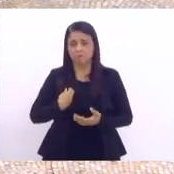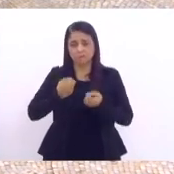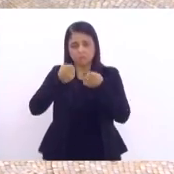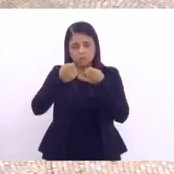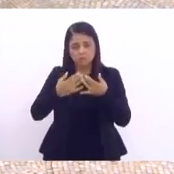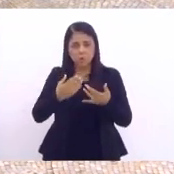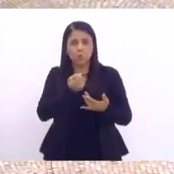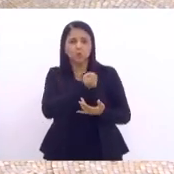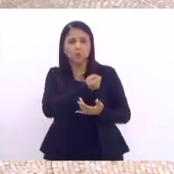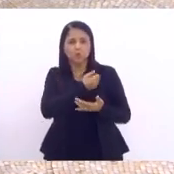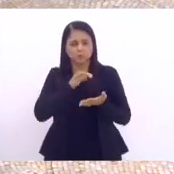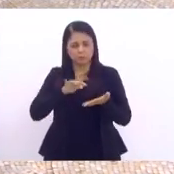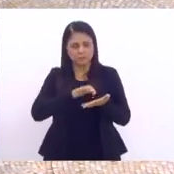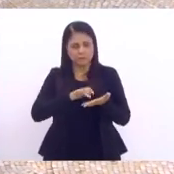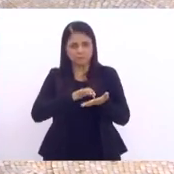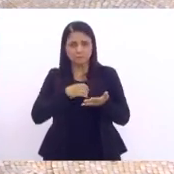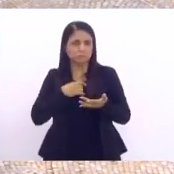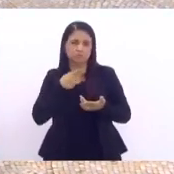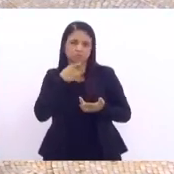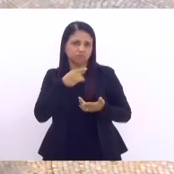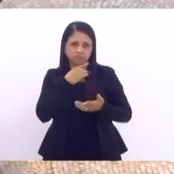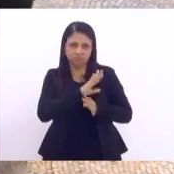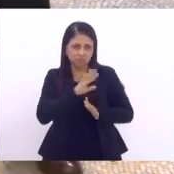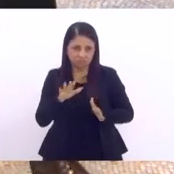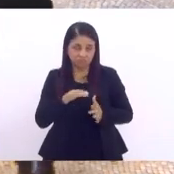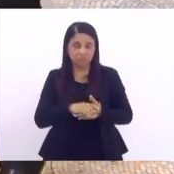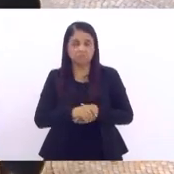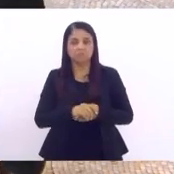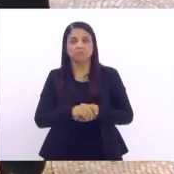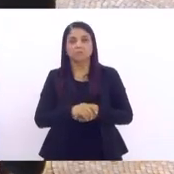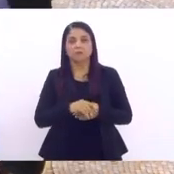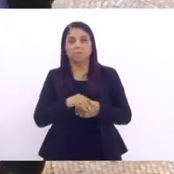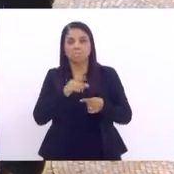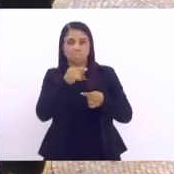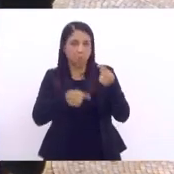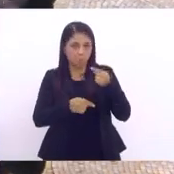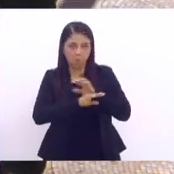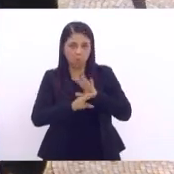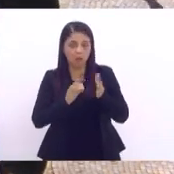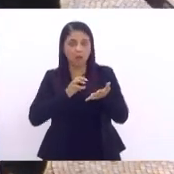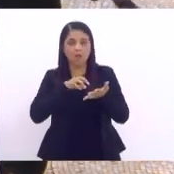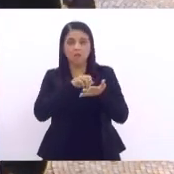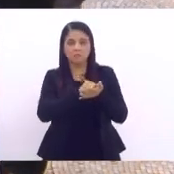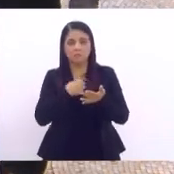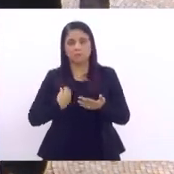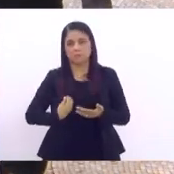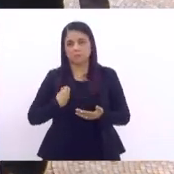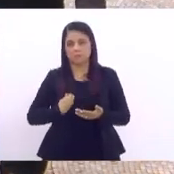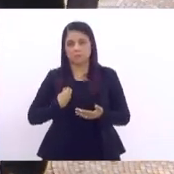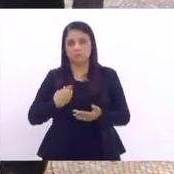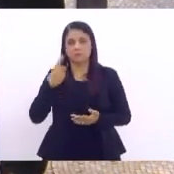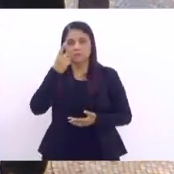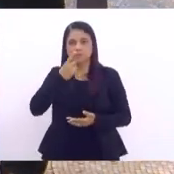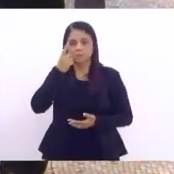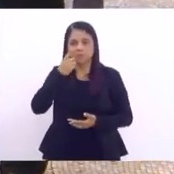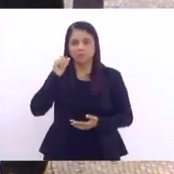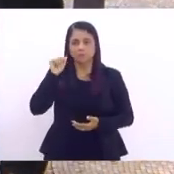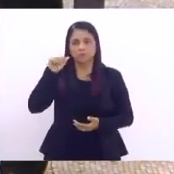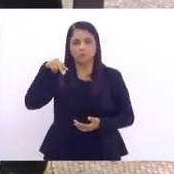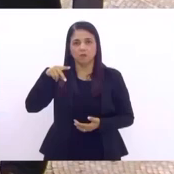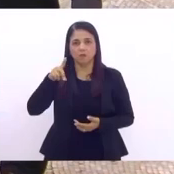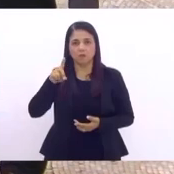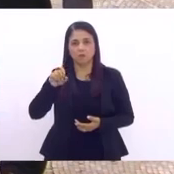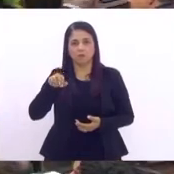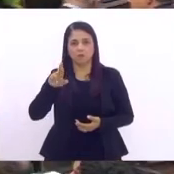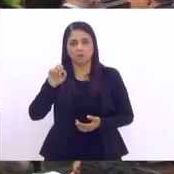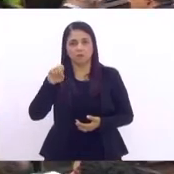não dando certo. Somente para registrar aqui a presença do deputado Anderson Moraes na sessão de hoje. Muito obrigado,